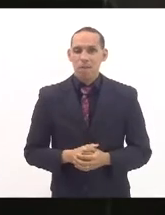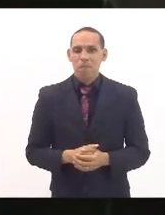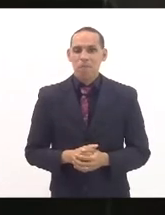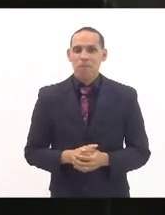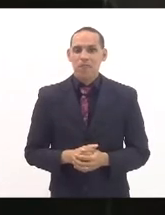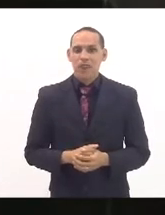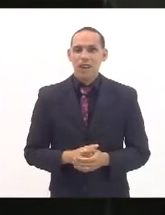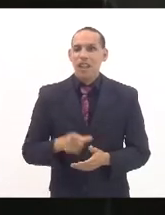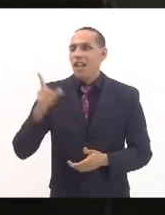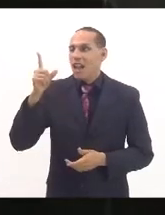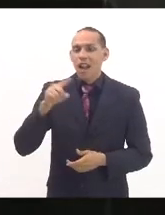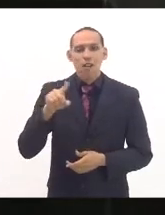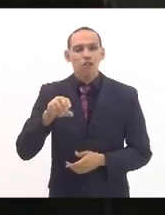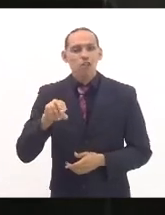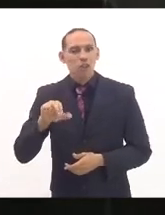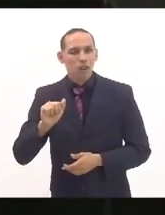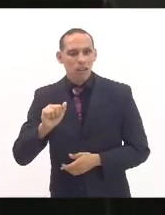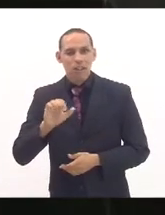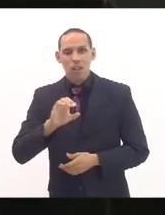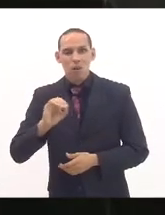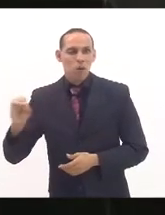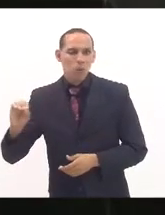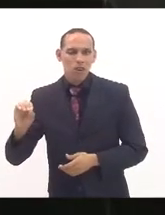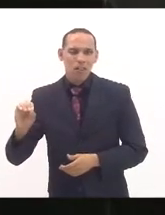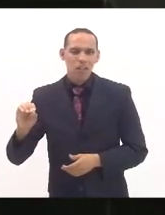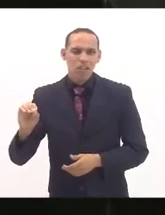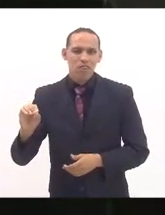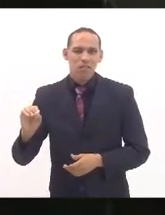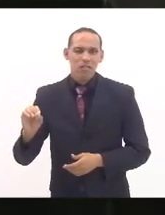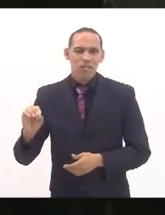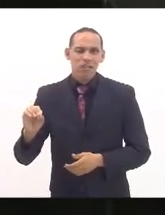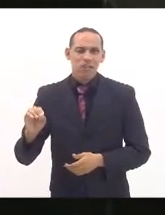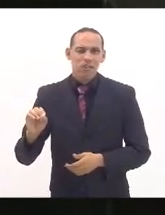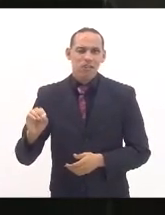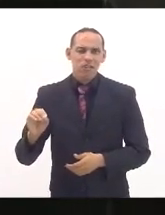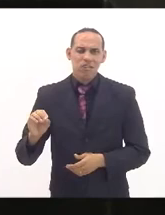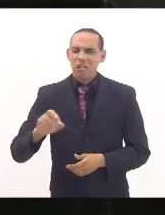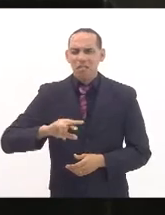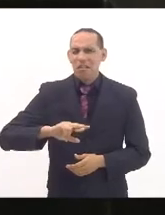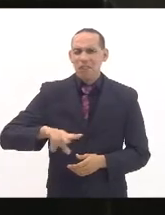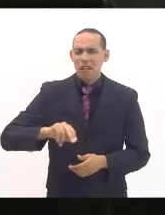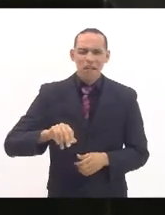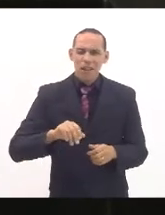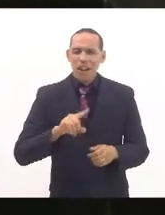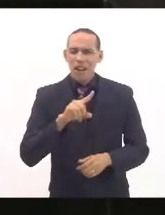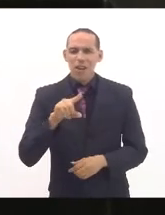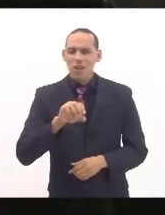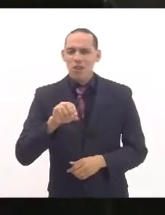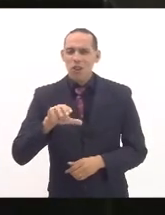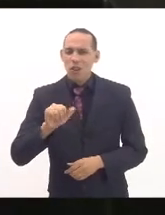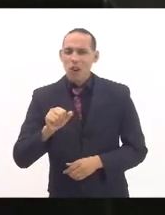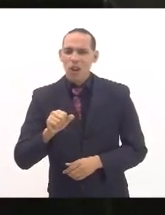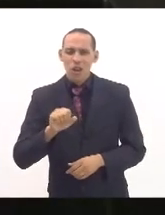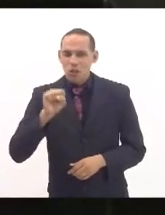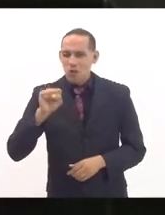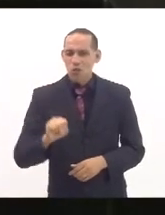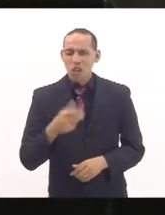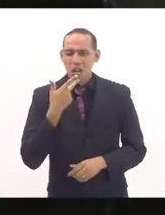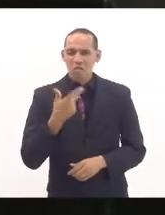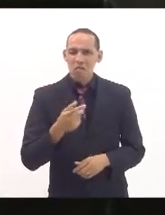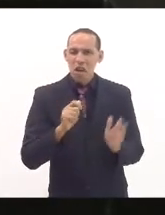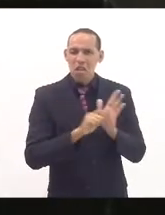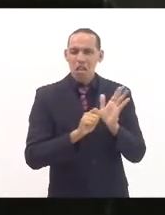mora lá na Zona Oeste. Essas não estão lá na Zona Sul falando de maconha. Nós